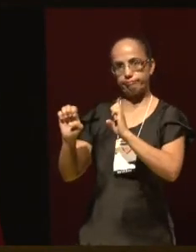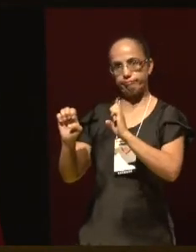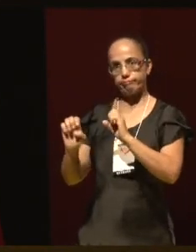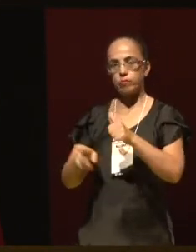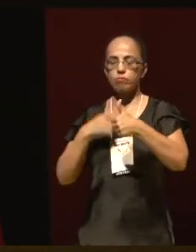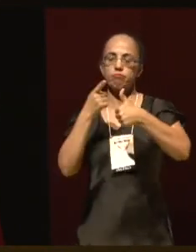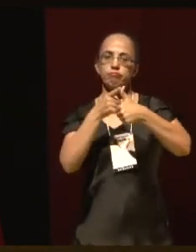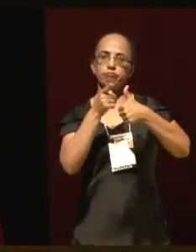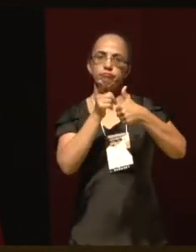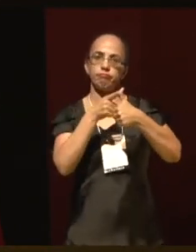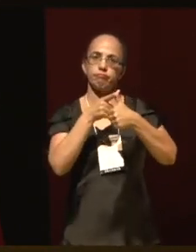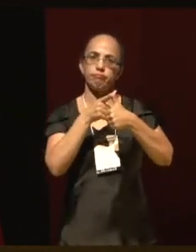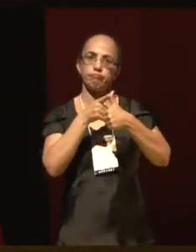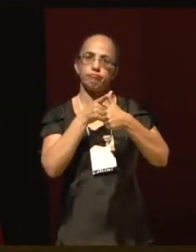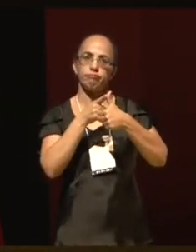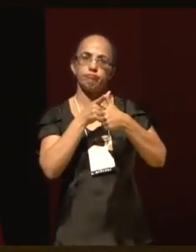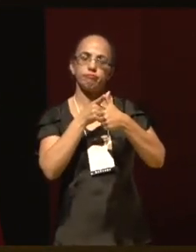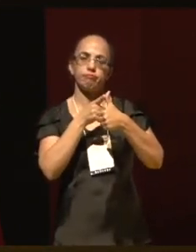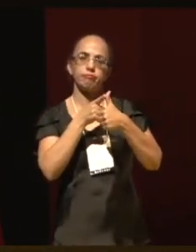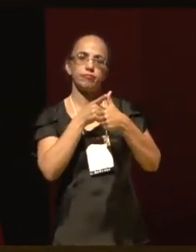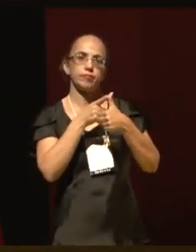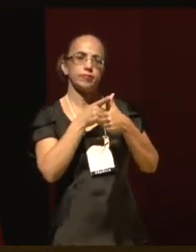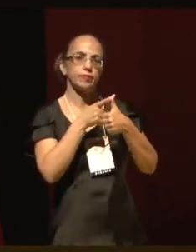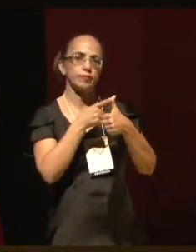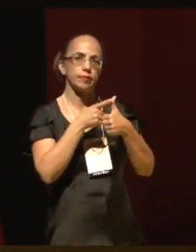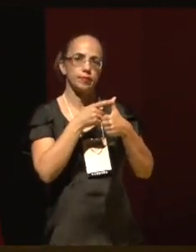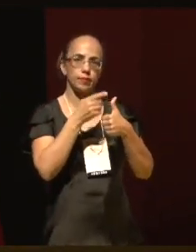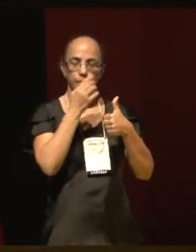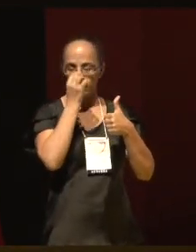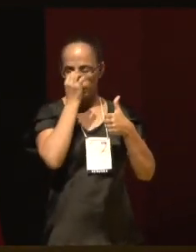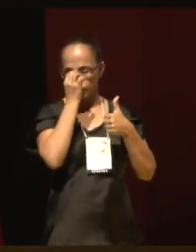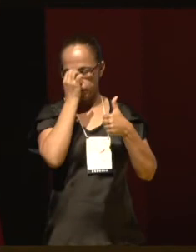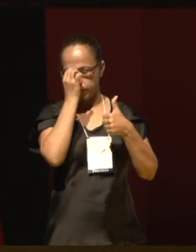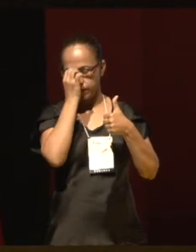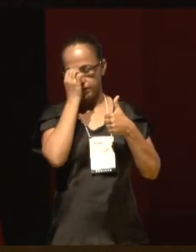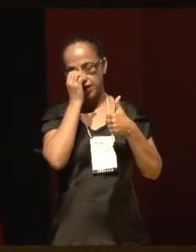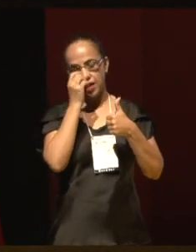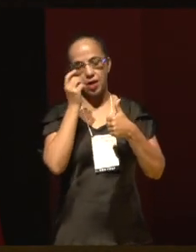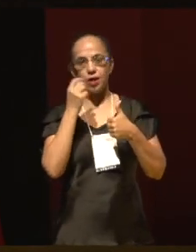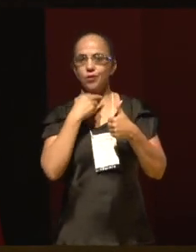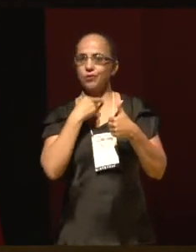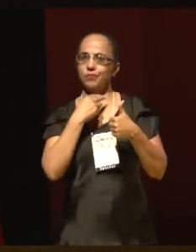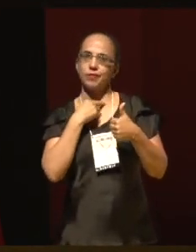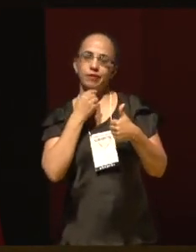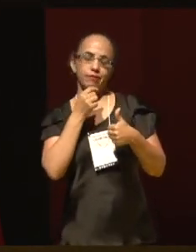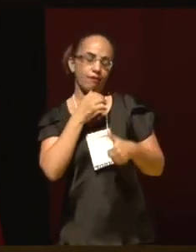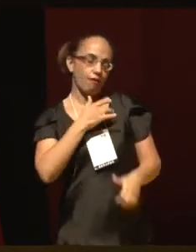Primeiro, não ter lástima da pessoa ou da criança.